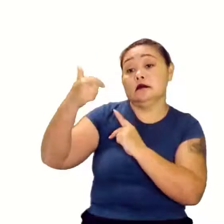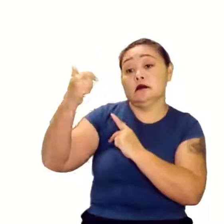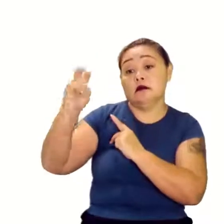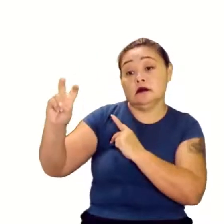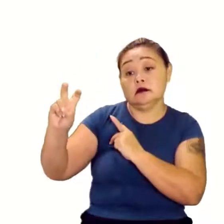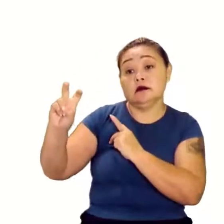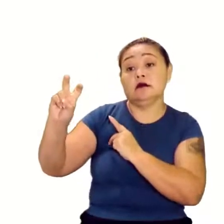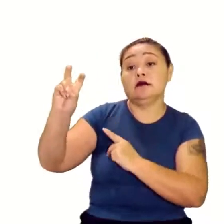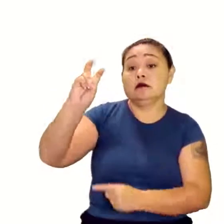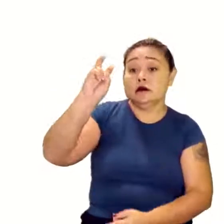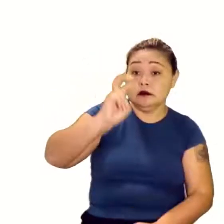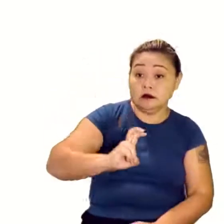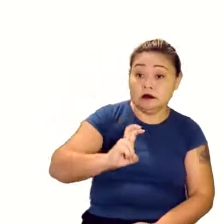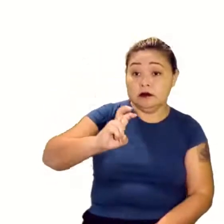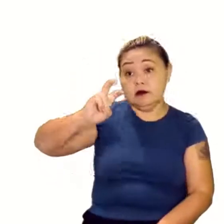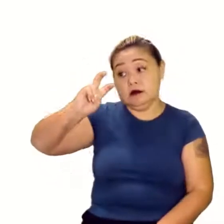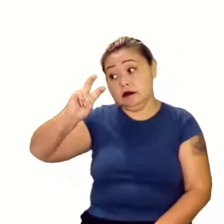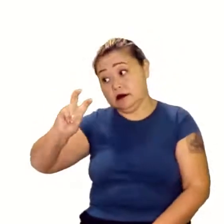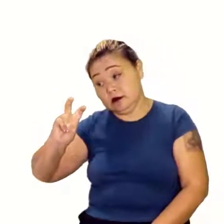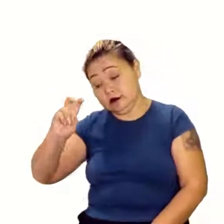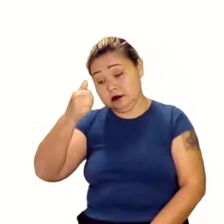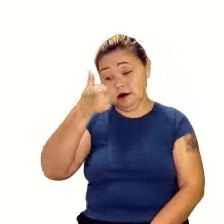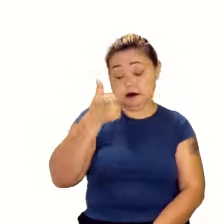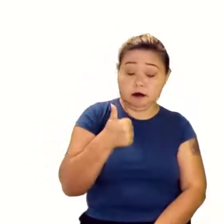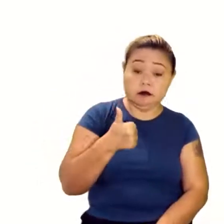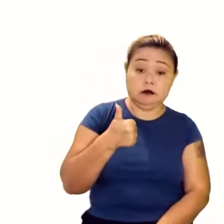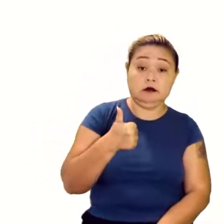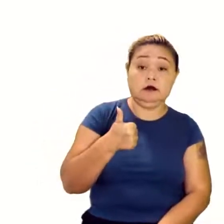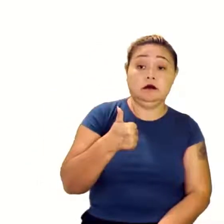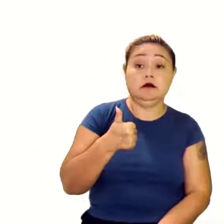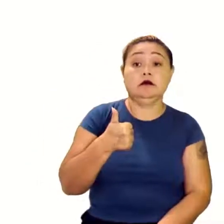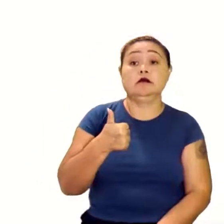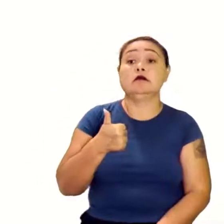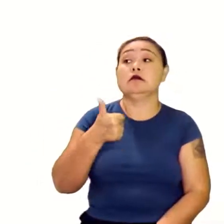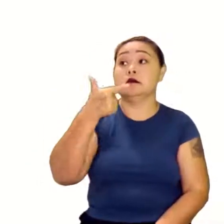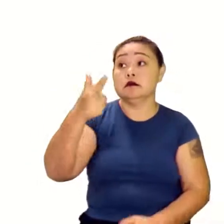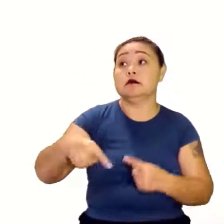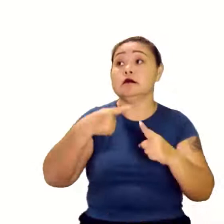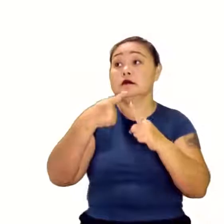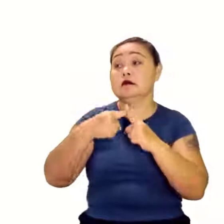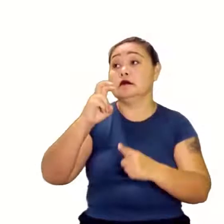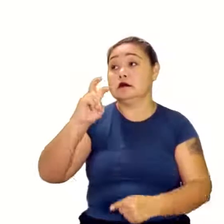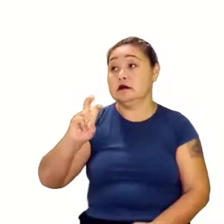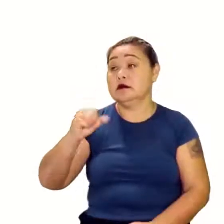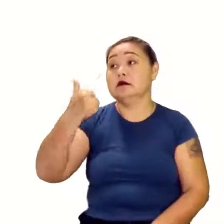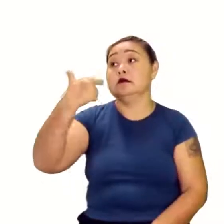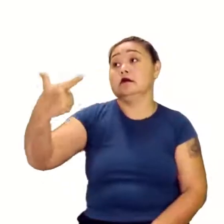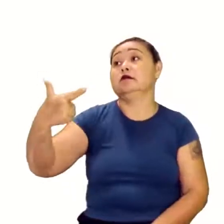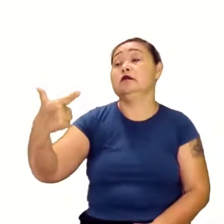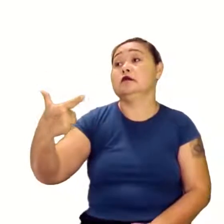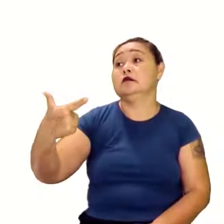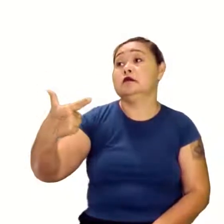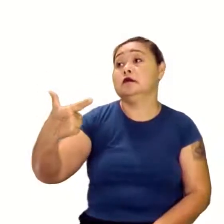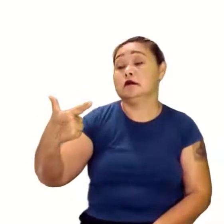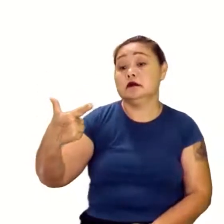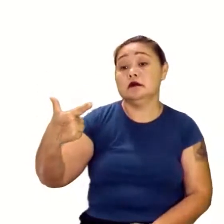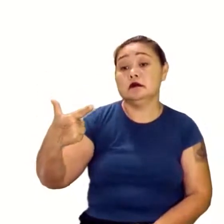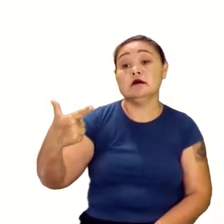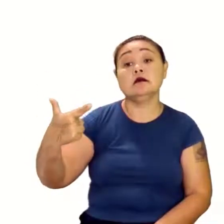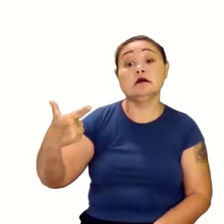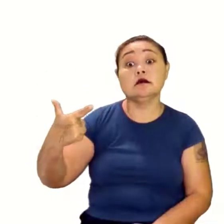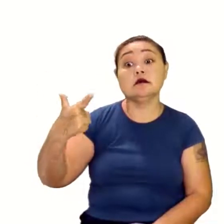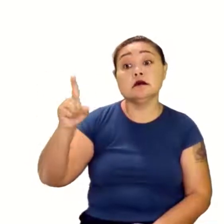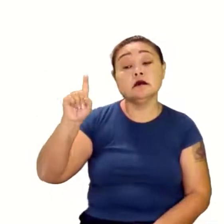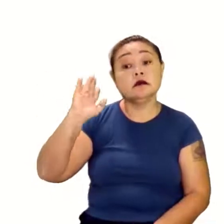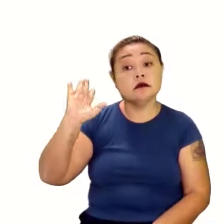dá por 5, dá 5. Por 5 dá 1. Ficamos com 2 vezes 5 ao quadrado.